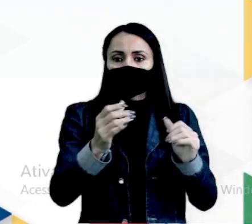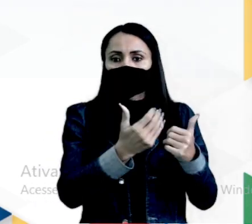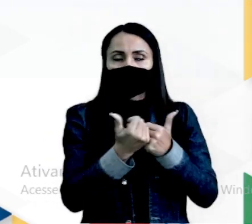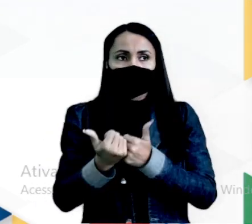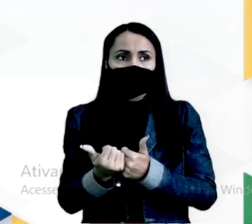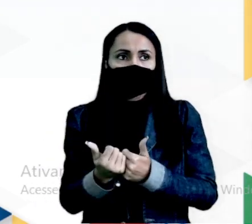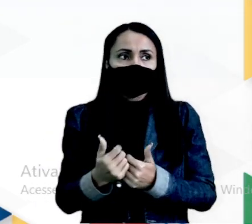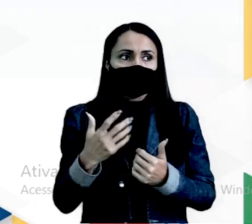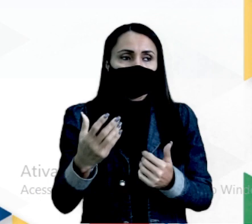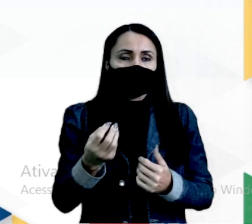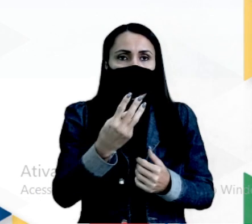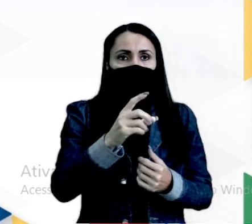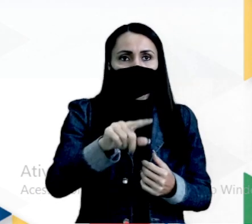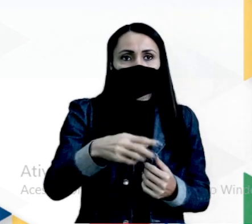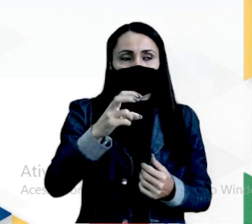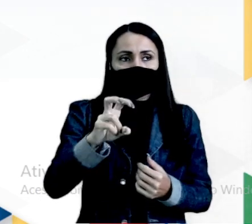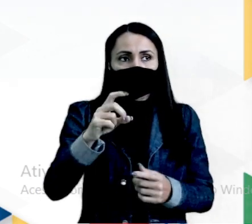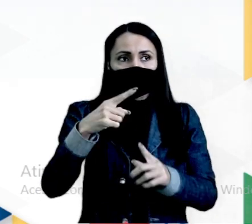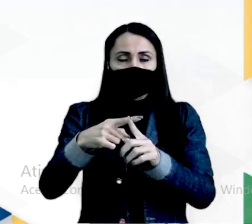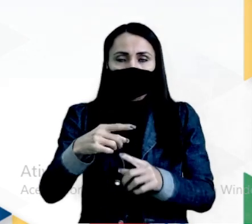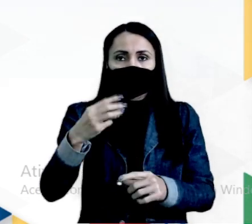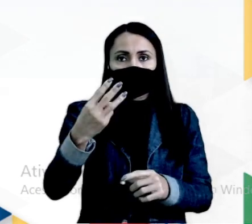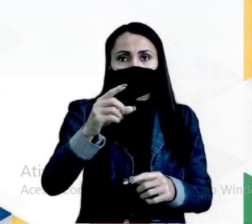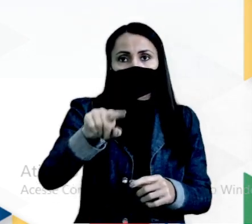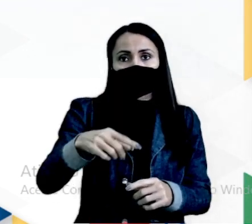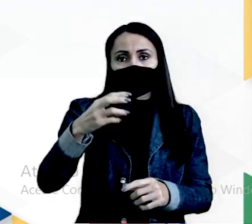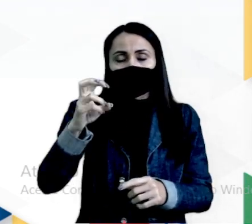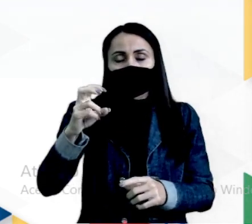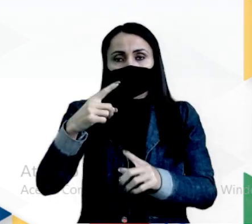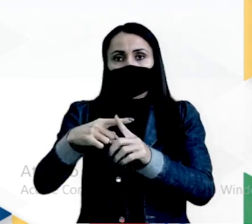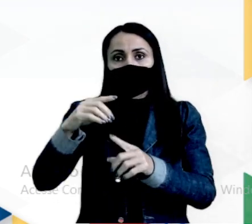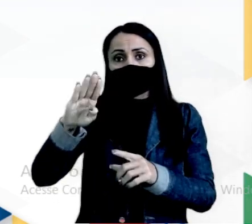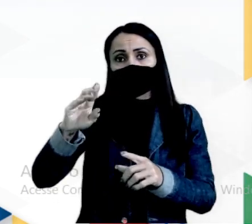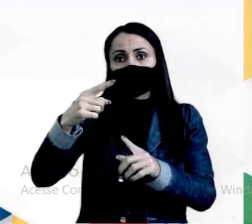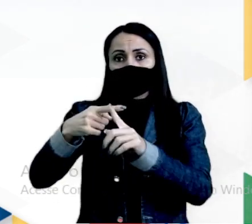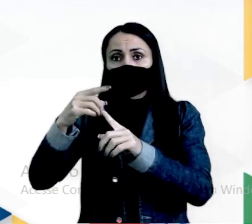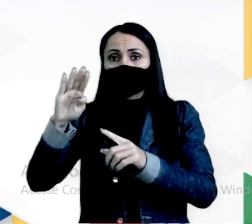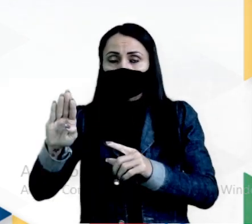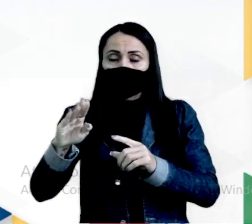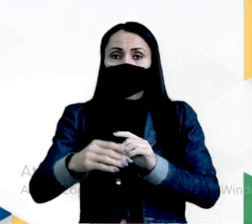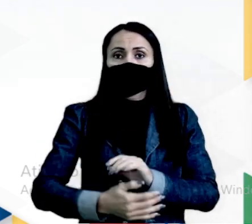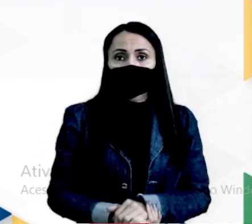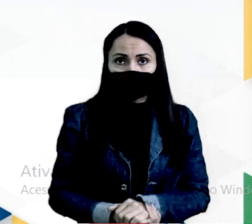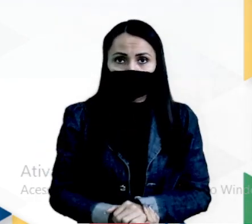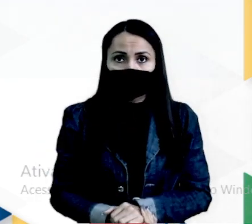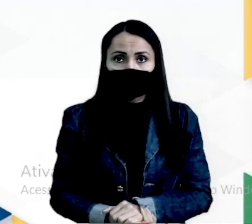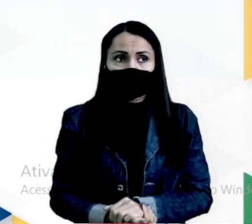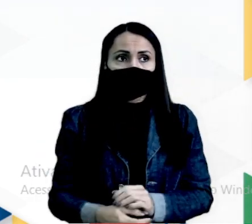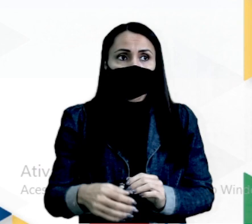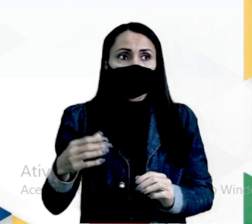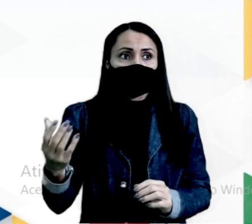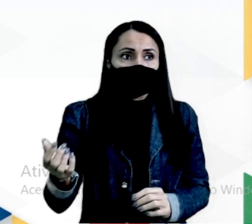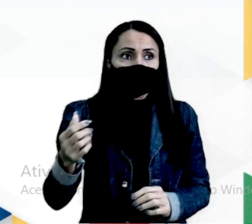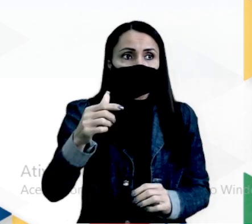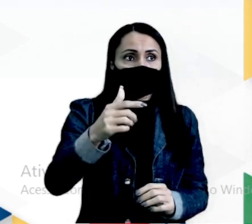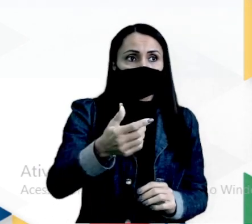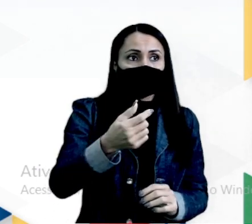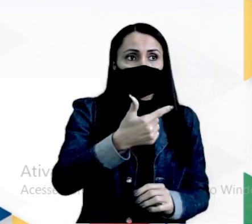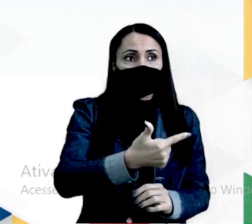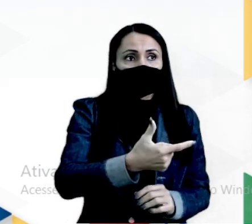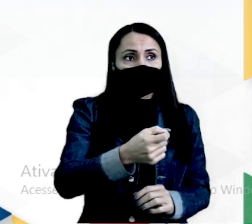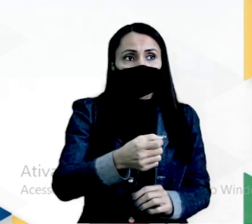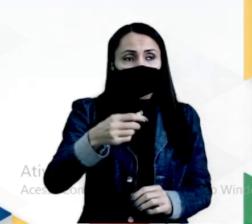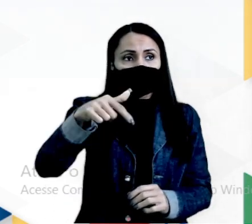por A vai ficar 3,5 mais 3,5 mais B mais B. 3,5 mais 3,5 dá 7. B mais B dá